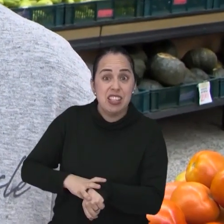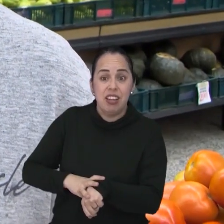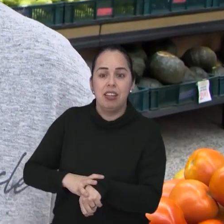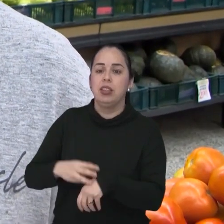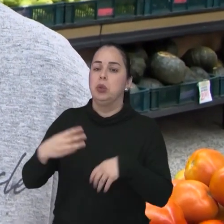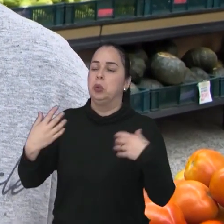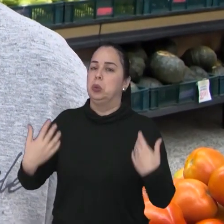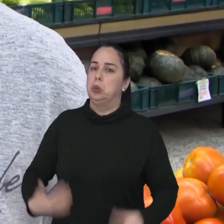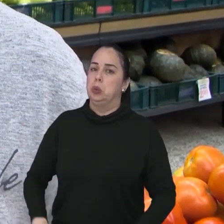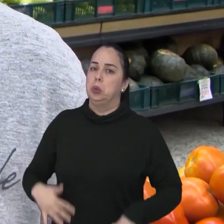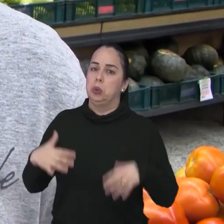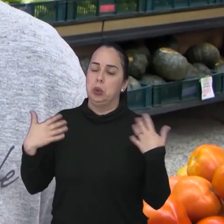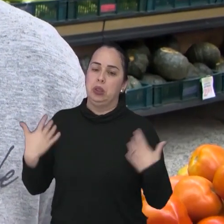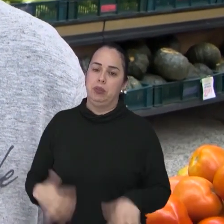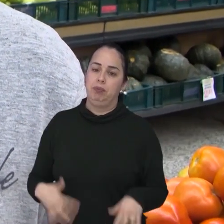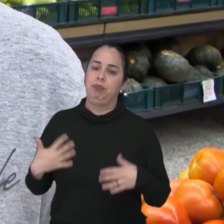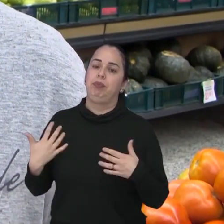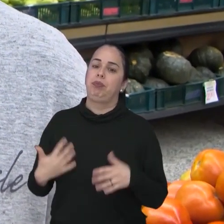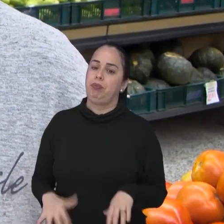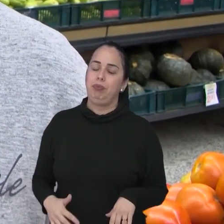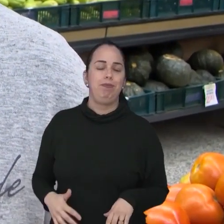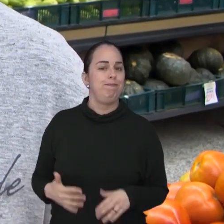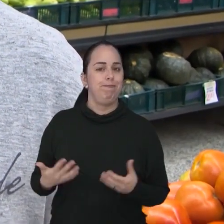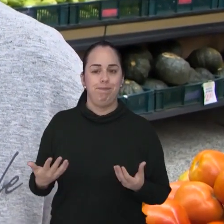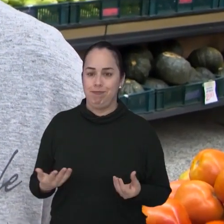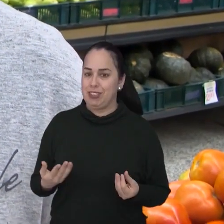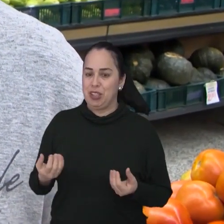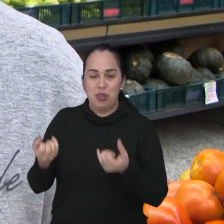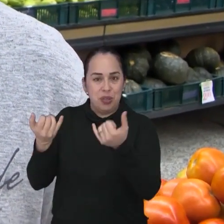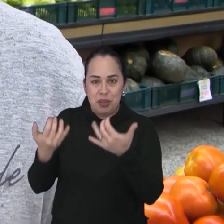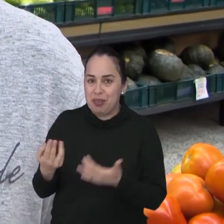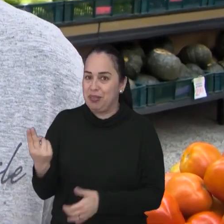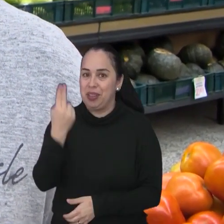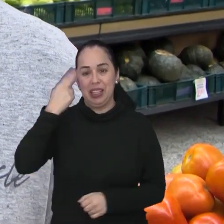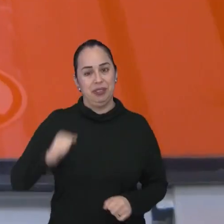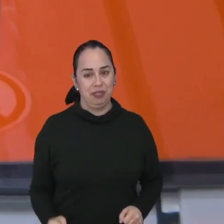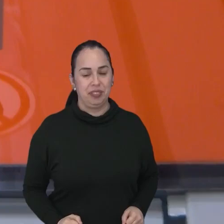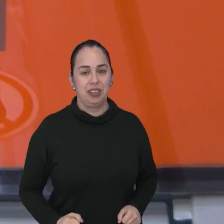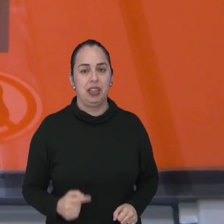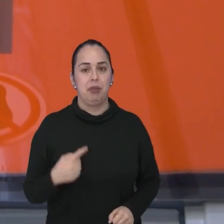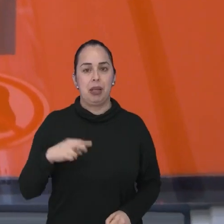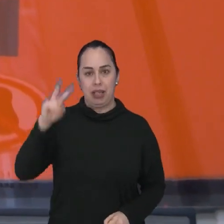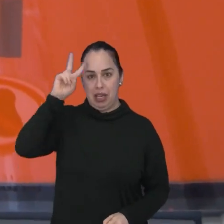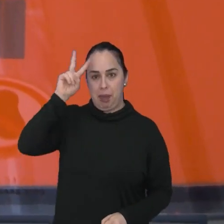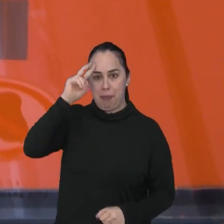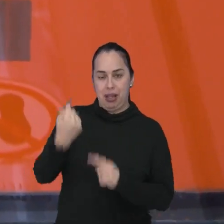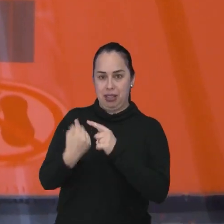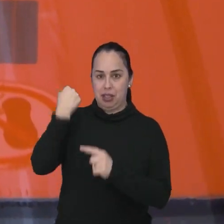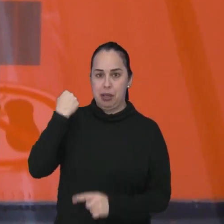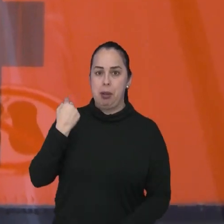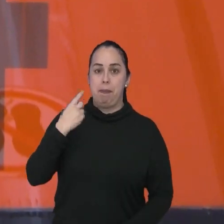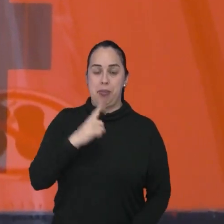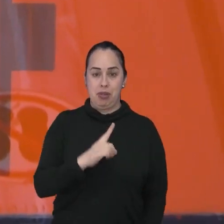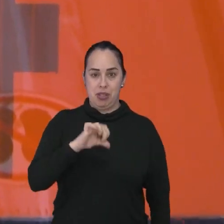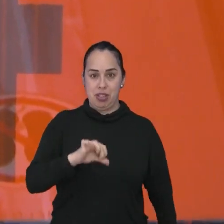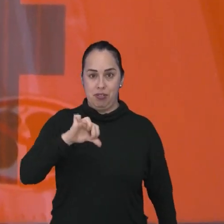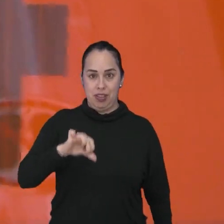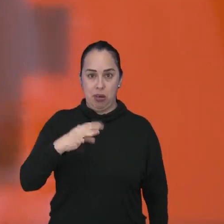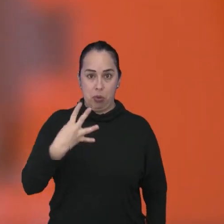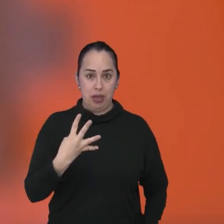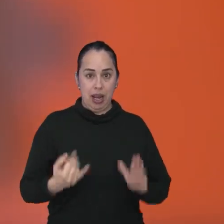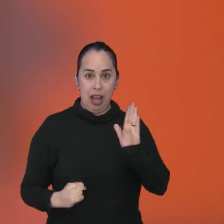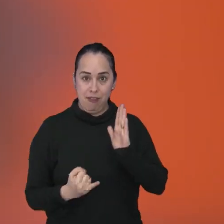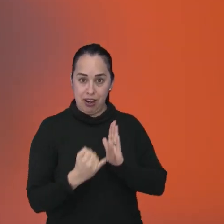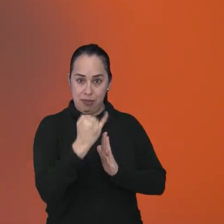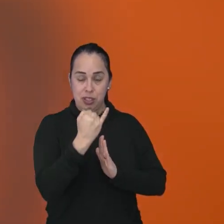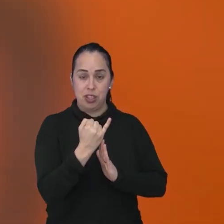dia, né? Isso não tem explicação. Só para se ter uma ideia, em